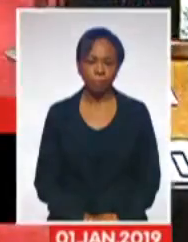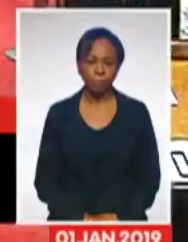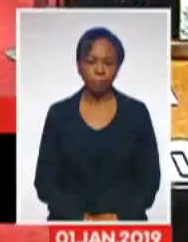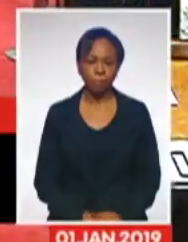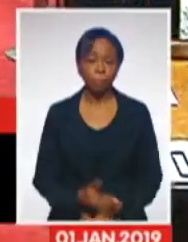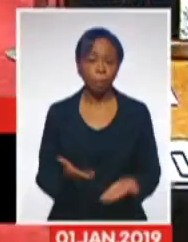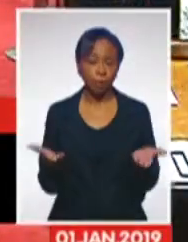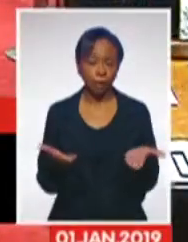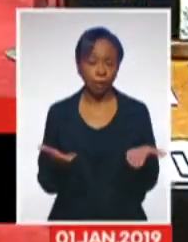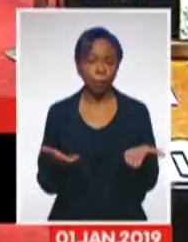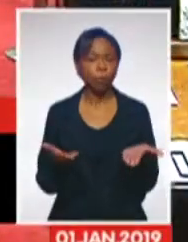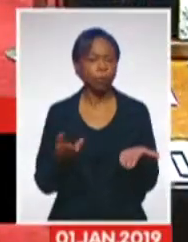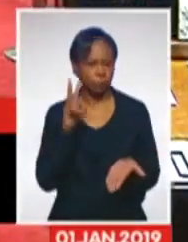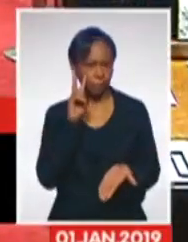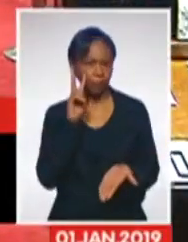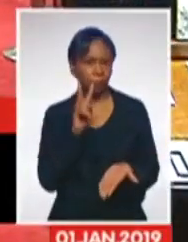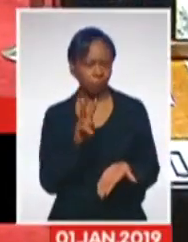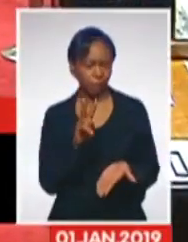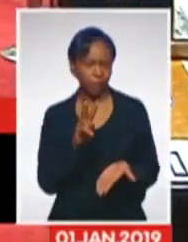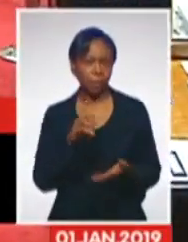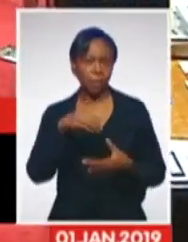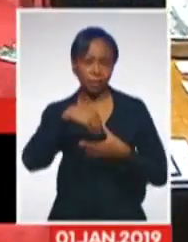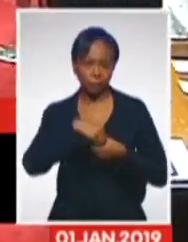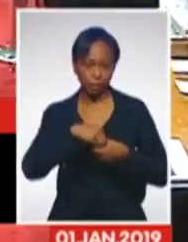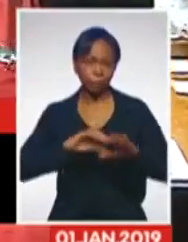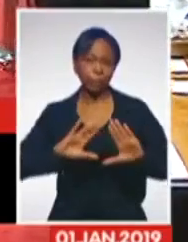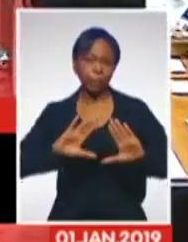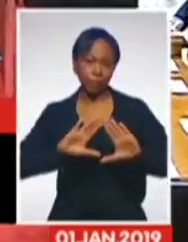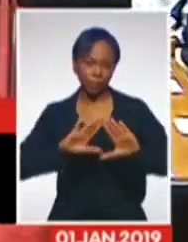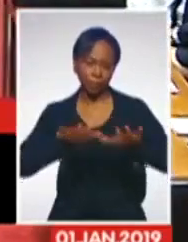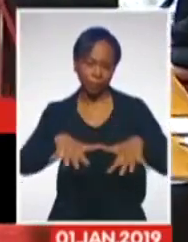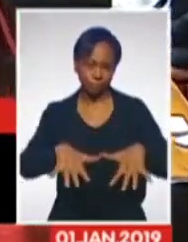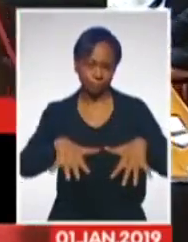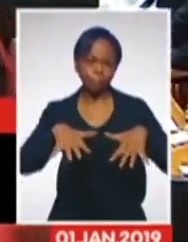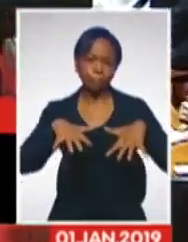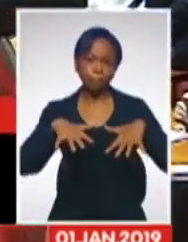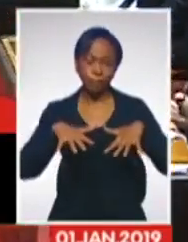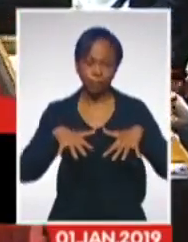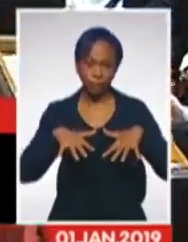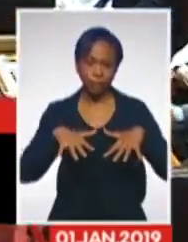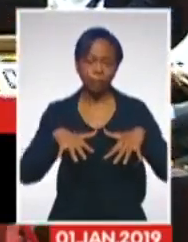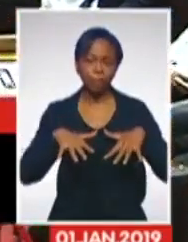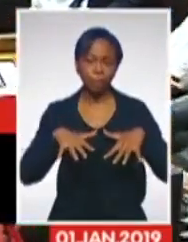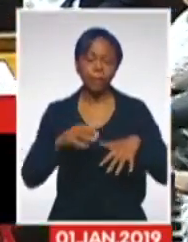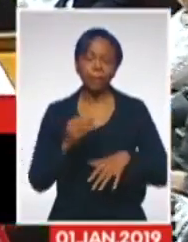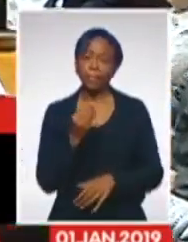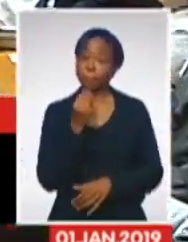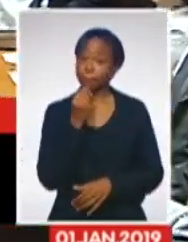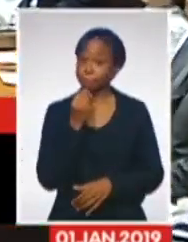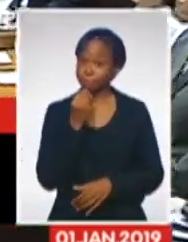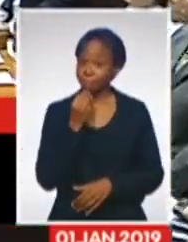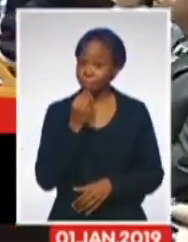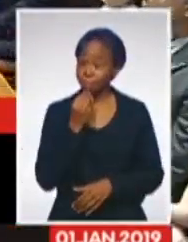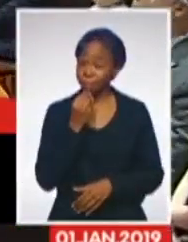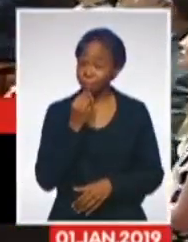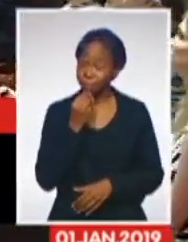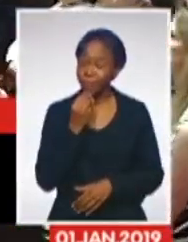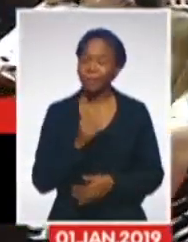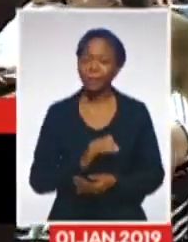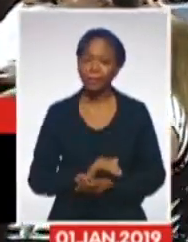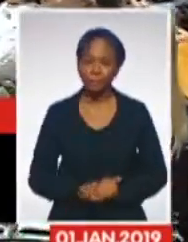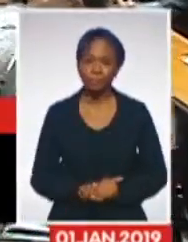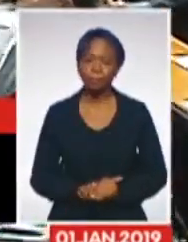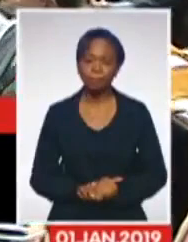Agora você tem imagens aí do plenário da Assembleia, onde nós estamos, eu e Marco Antônio Soalheiro. A expectativa é grande, né? Aqui